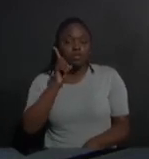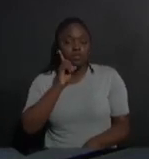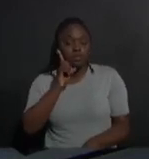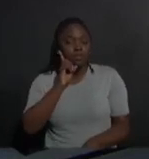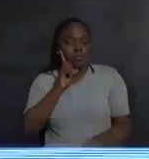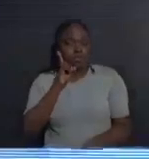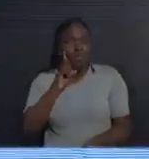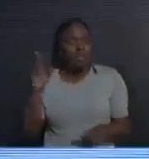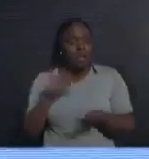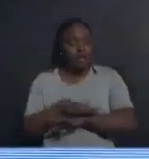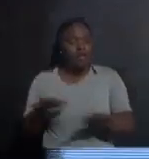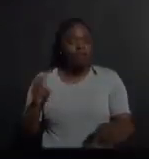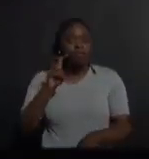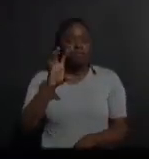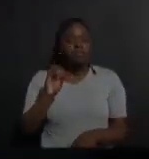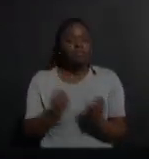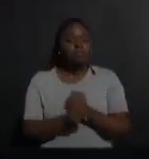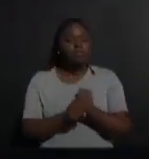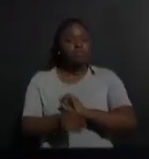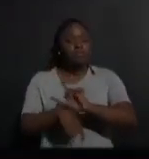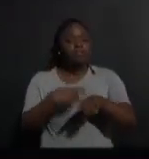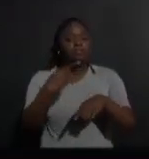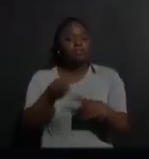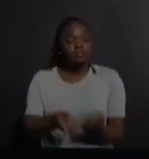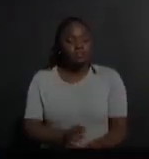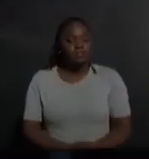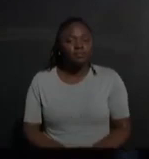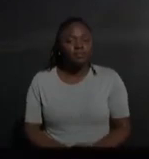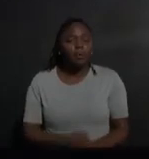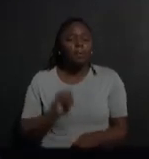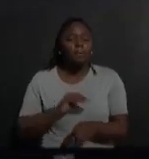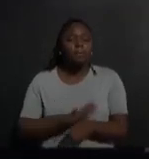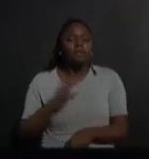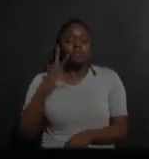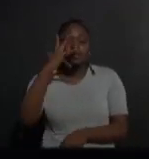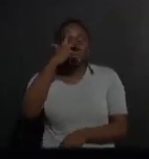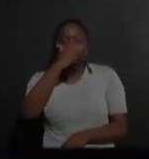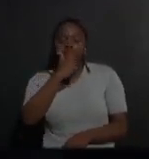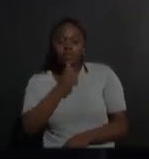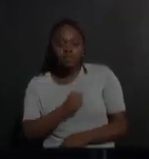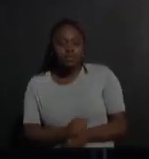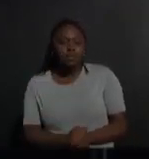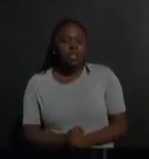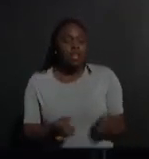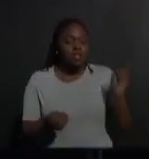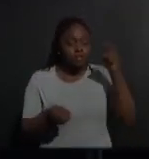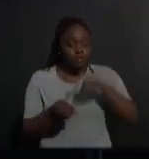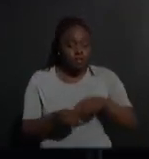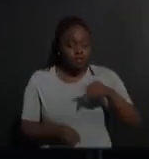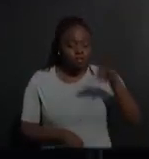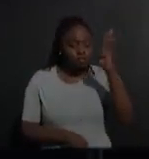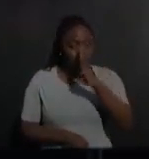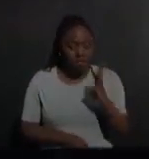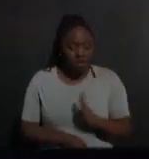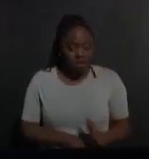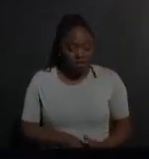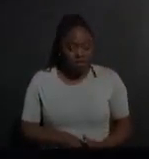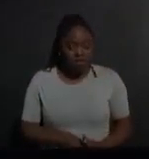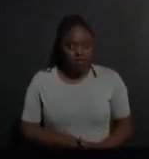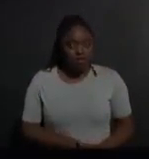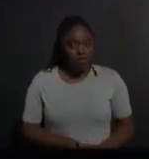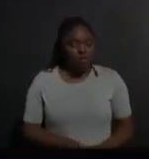Eu falei com um amigo meu, a coisa mais linda é uma pessoa nunca ter ido na América. Porque você volta indignado com esse país aqui. Volta